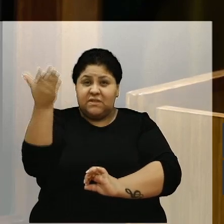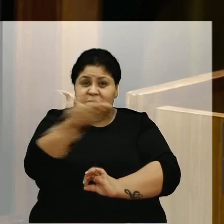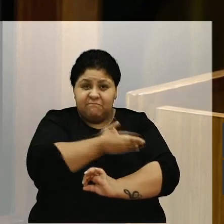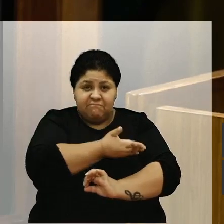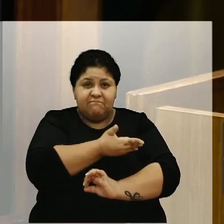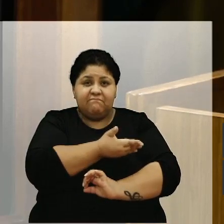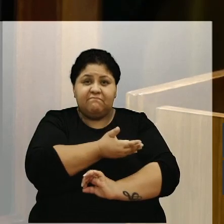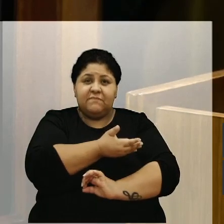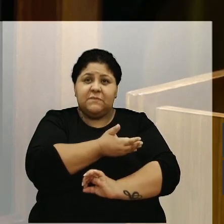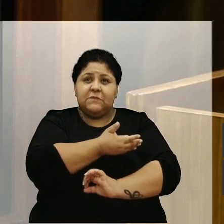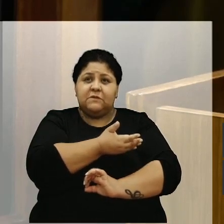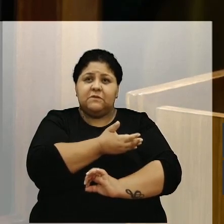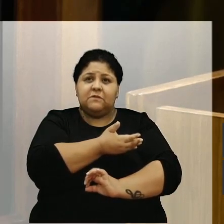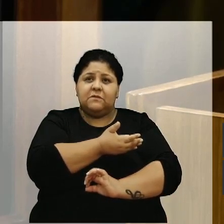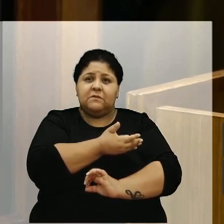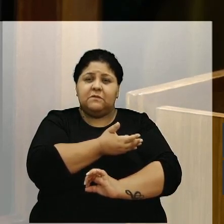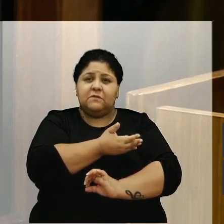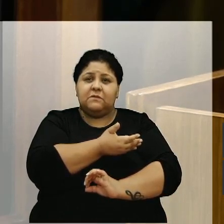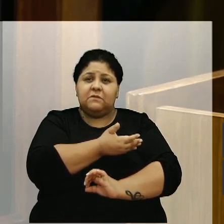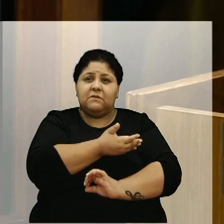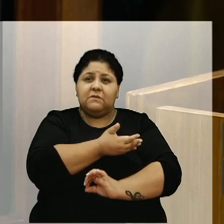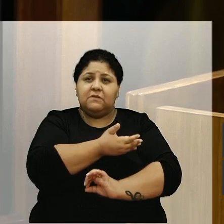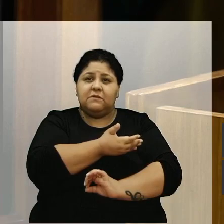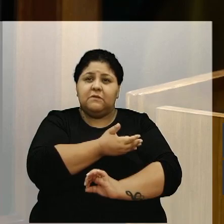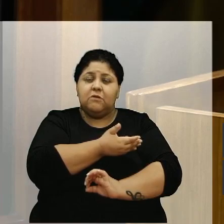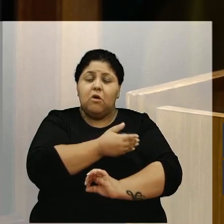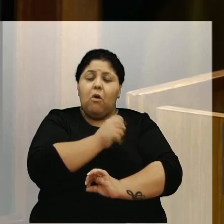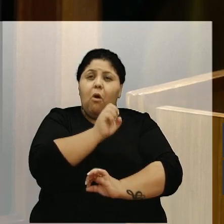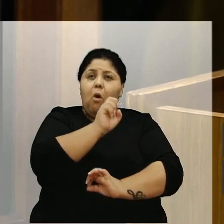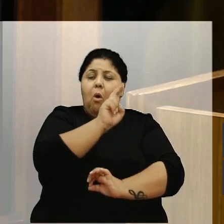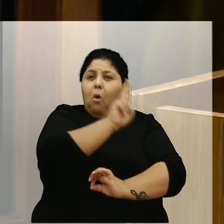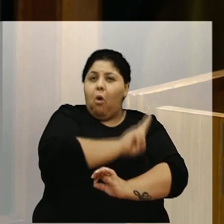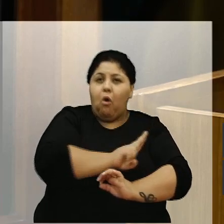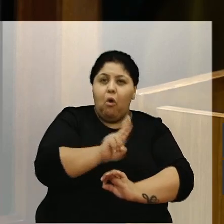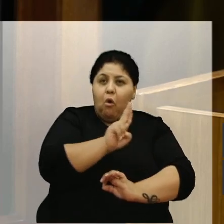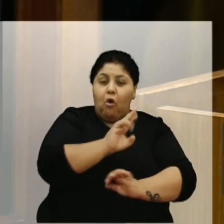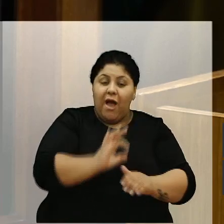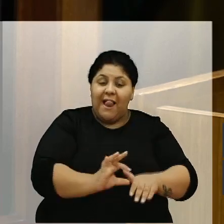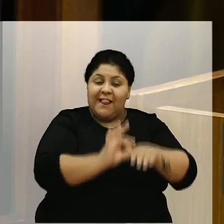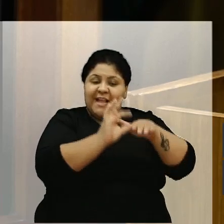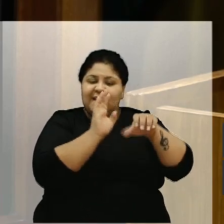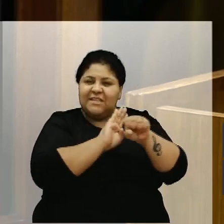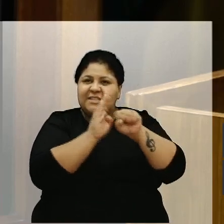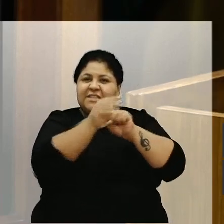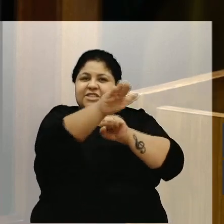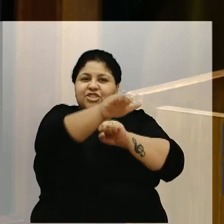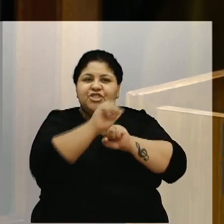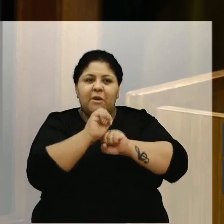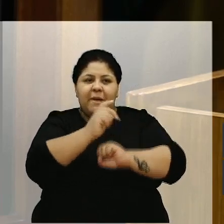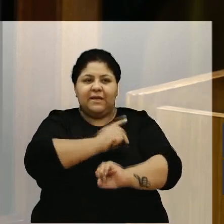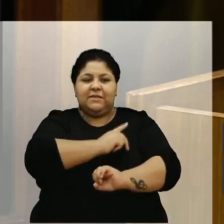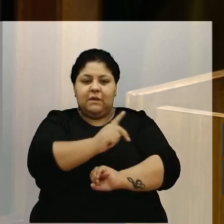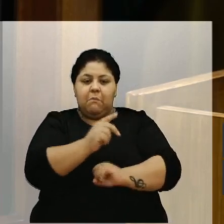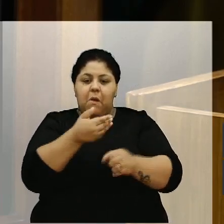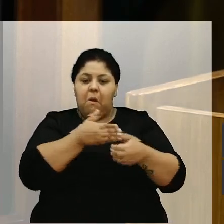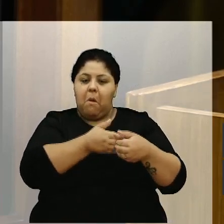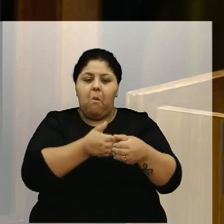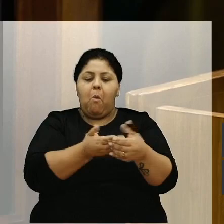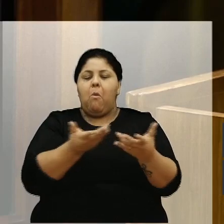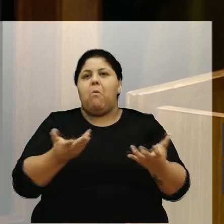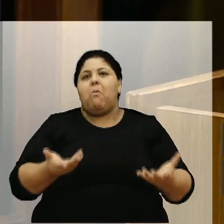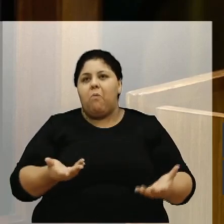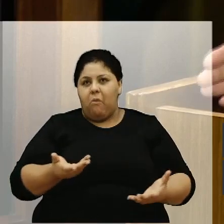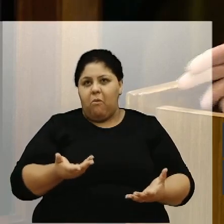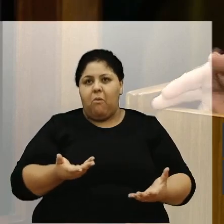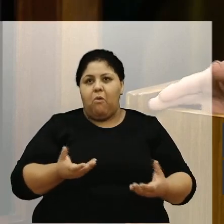mais agilidade, ele usasse essa liderança do bairro, né? Chamasse o presidente para acompanhar, ou chamasse o time